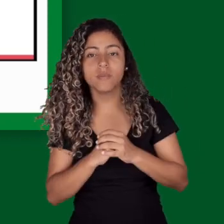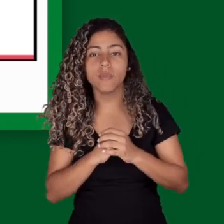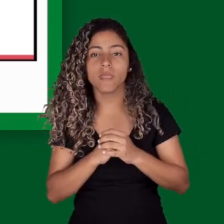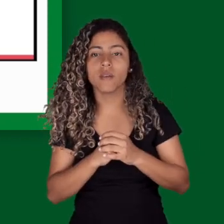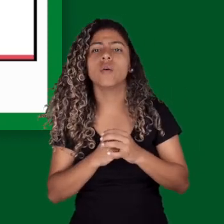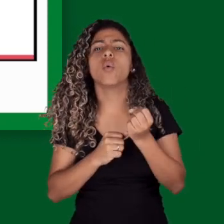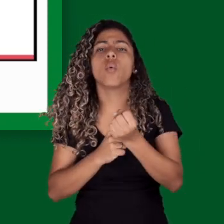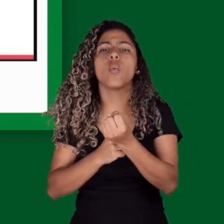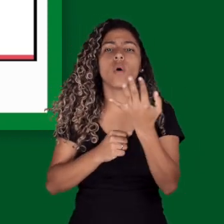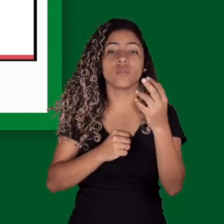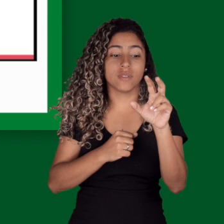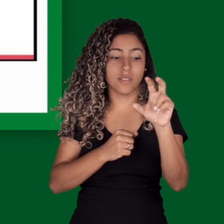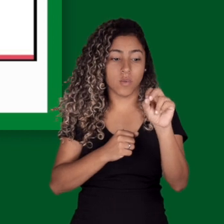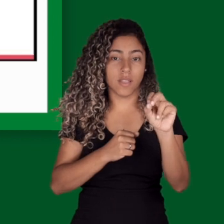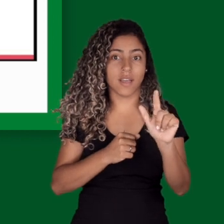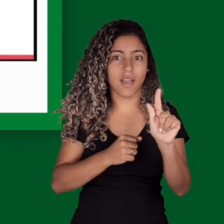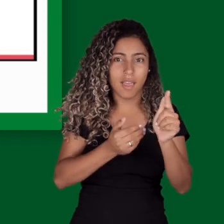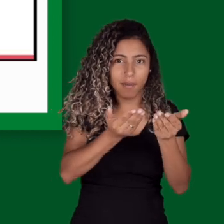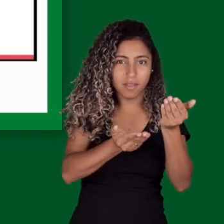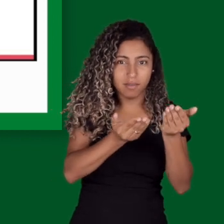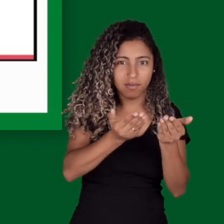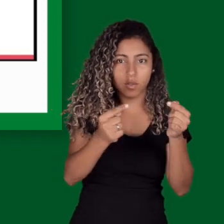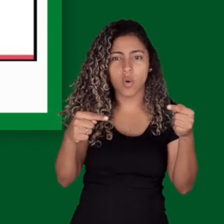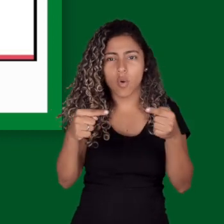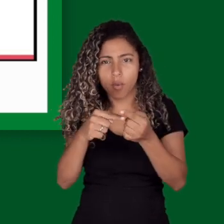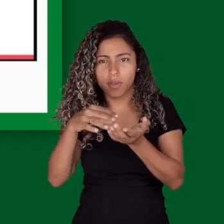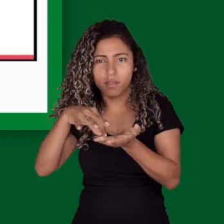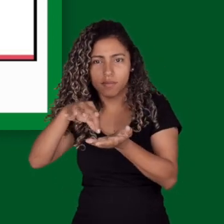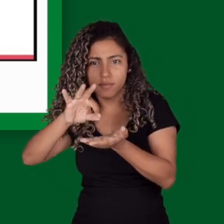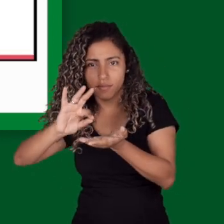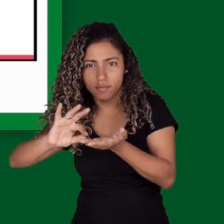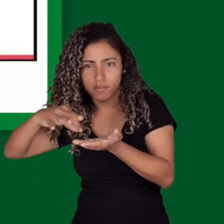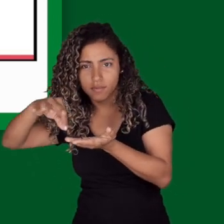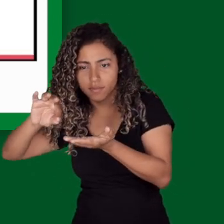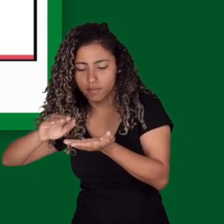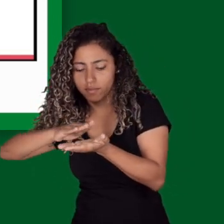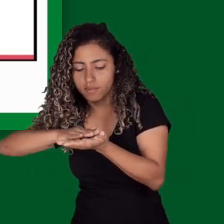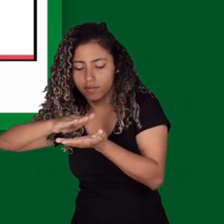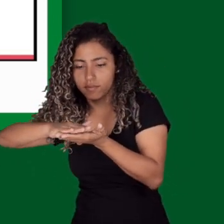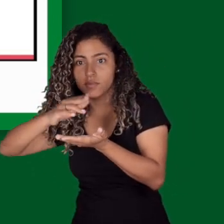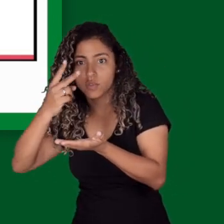fatias, contém 34 gramas de carboidrato.